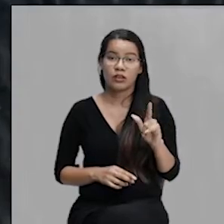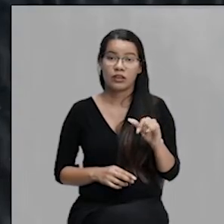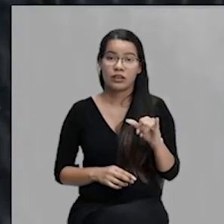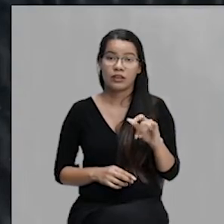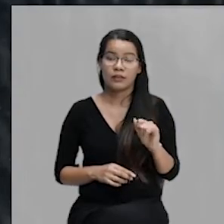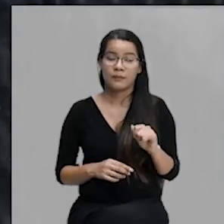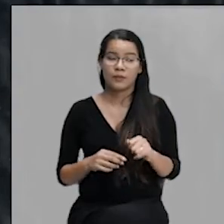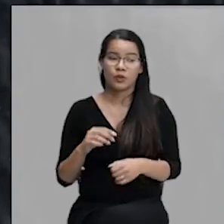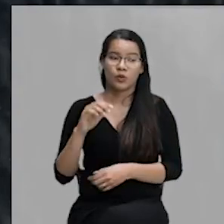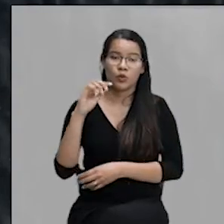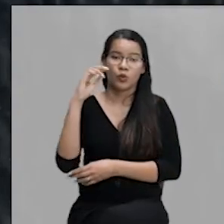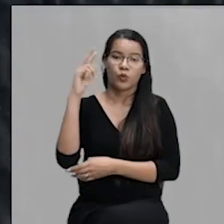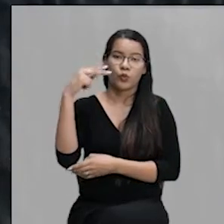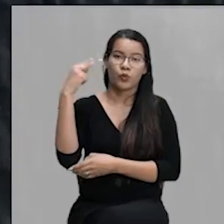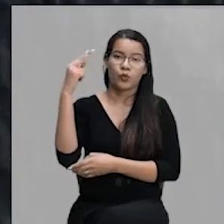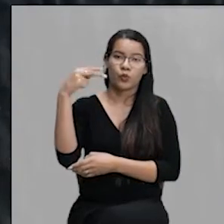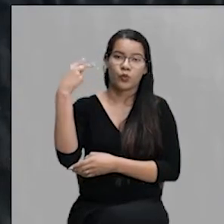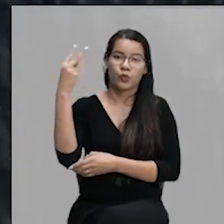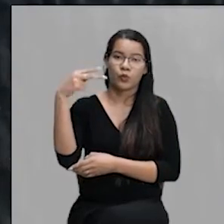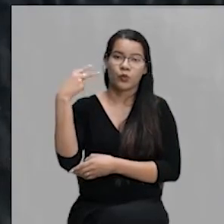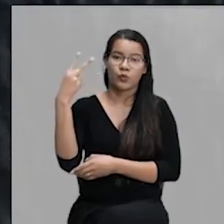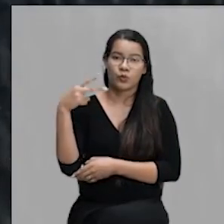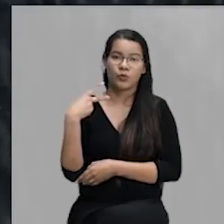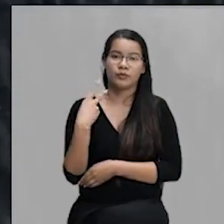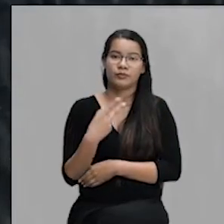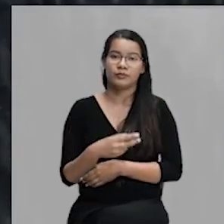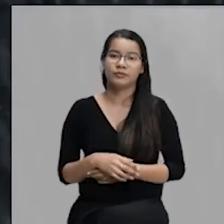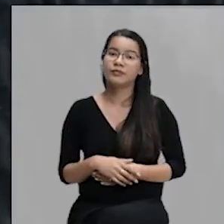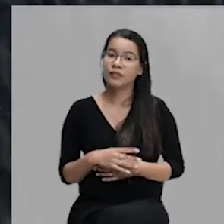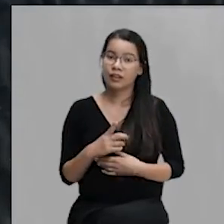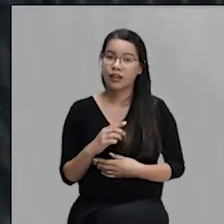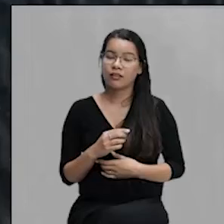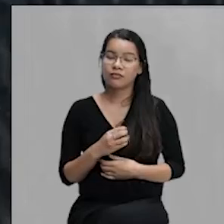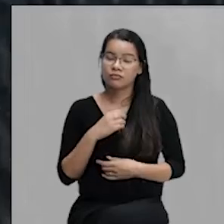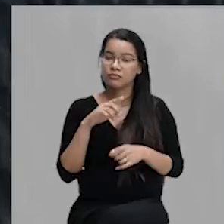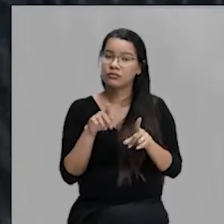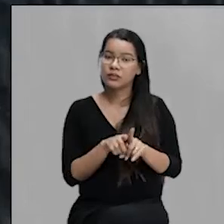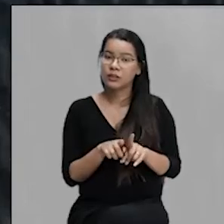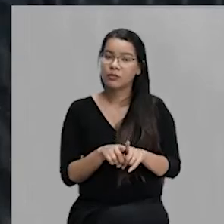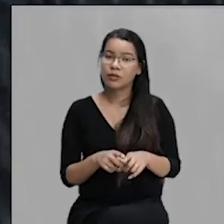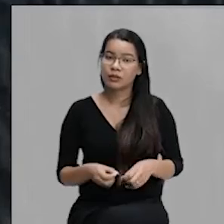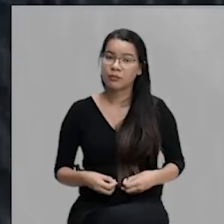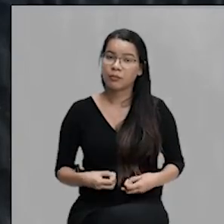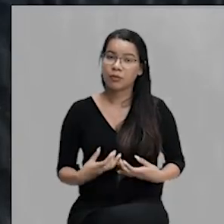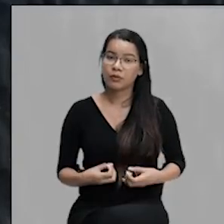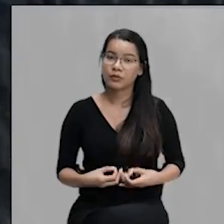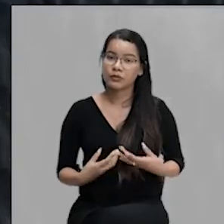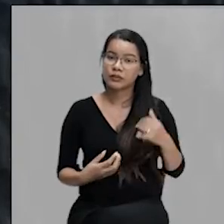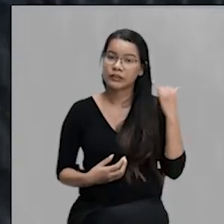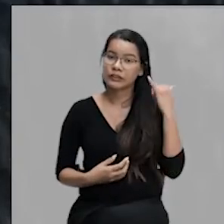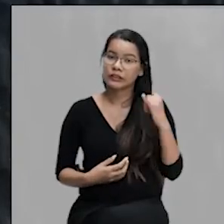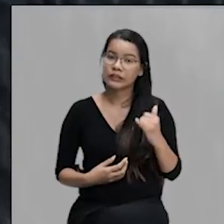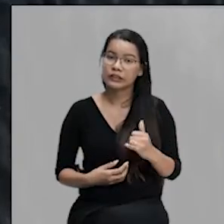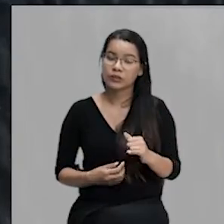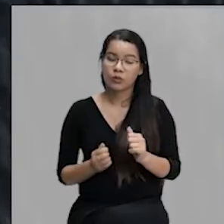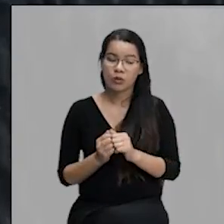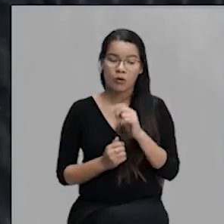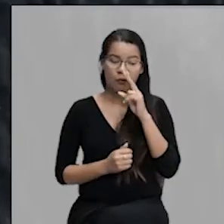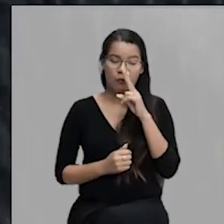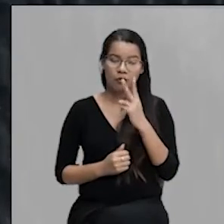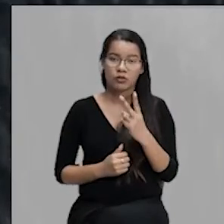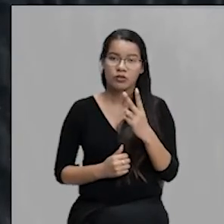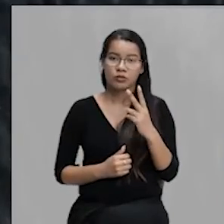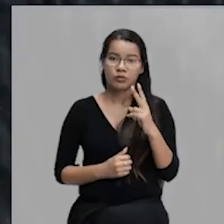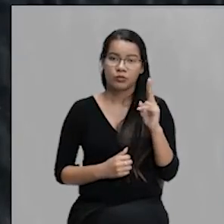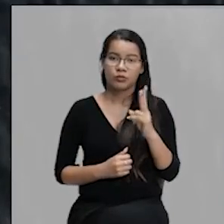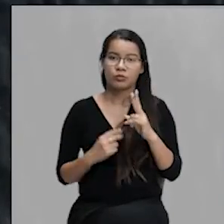sabe o que eu estou falando, né? Os ventiladores lá grandões e tal. Pois é, que produzem energia através da força do vento. Baseado